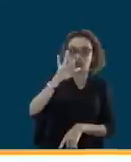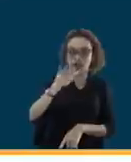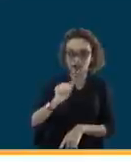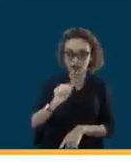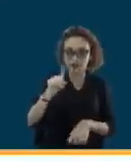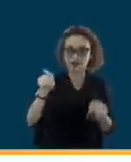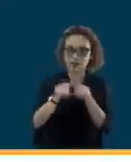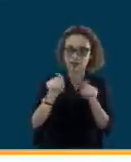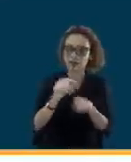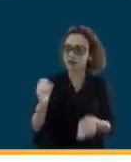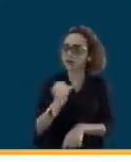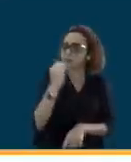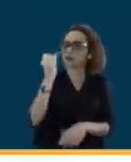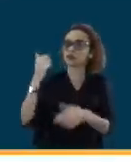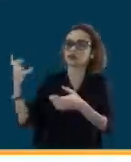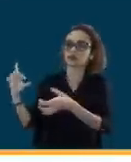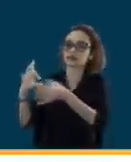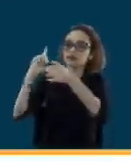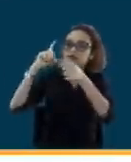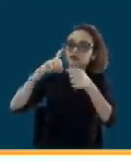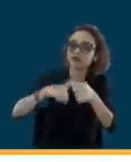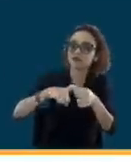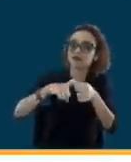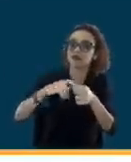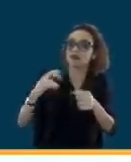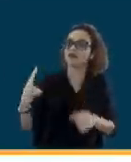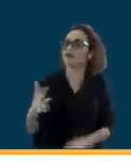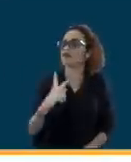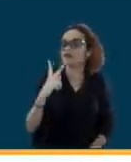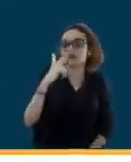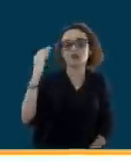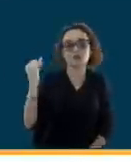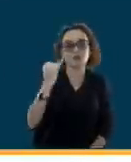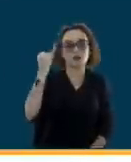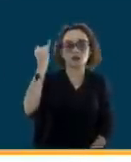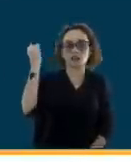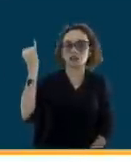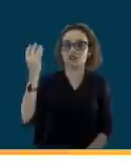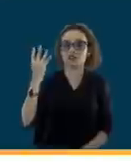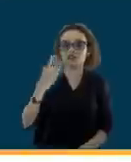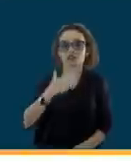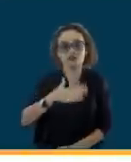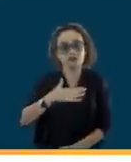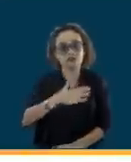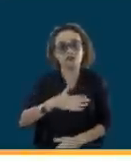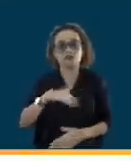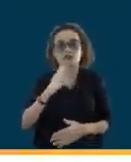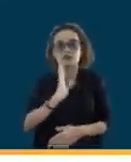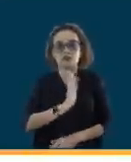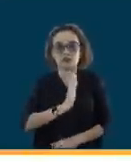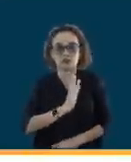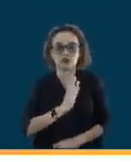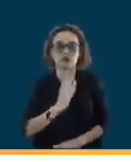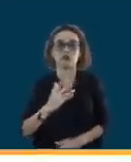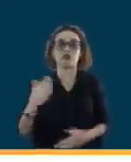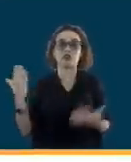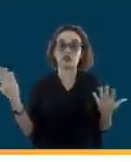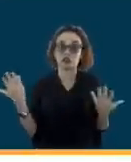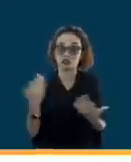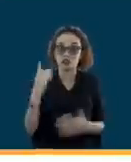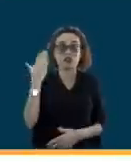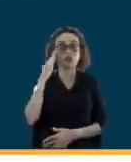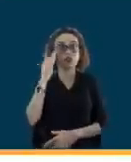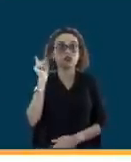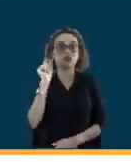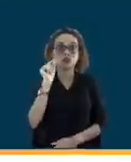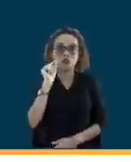parceiros valorosíssimos, queridos de dentro do nosso coração. Então, nós entendemos que esse é o momento de nós apertarmos